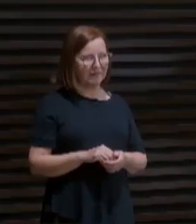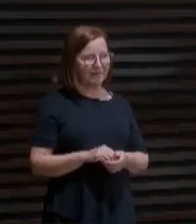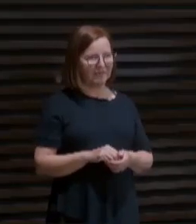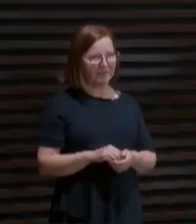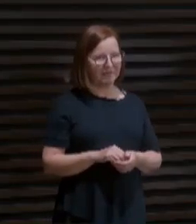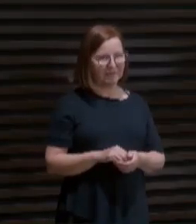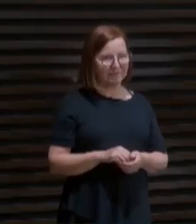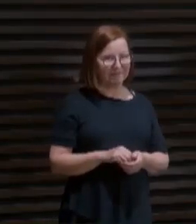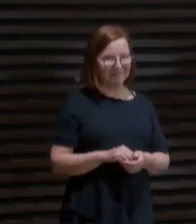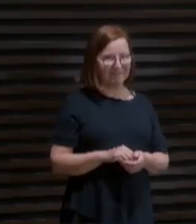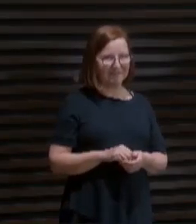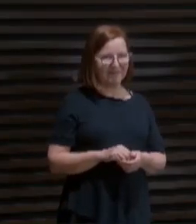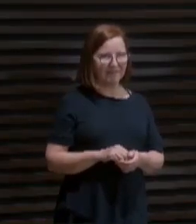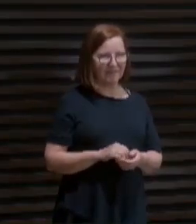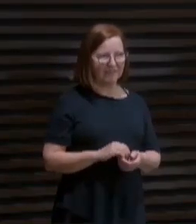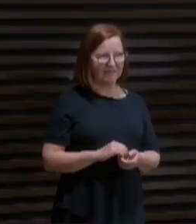Oh, meus irmãos.